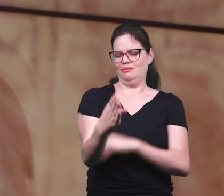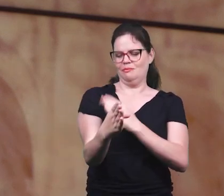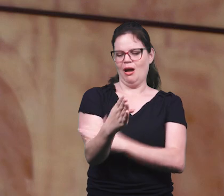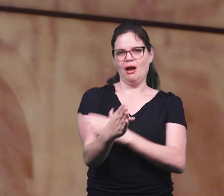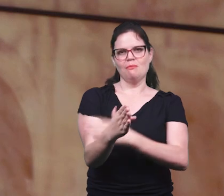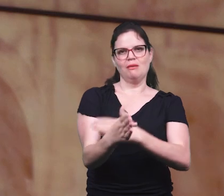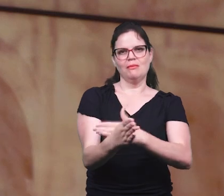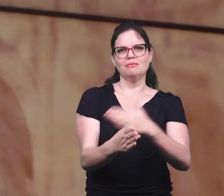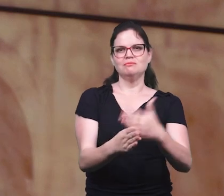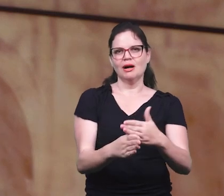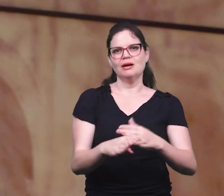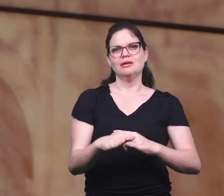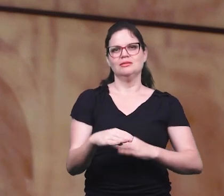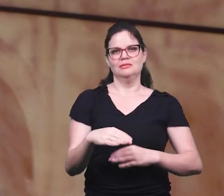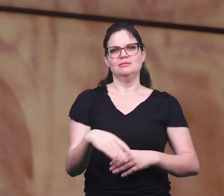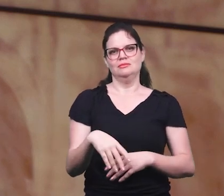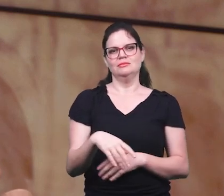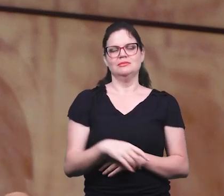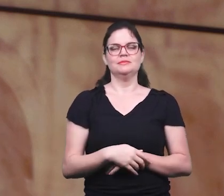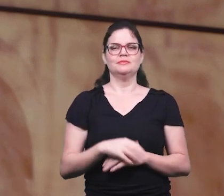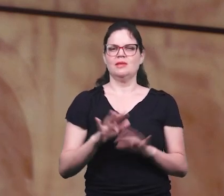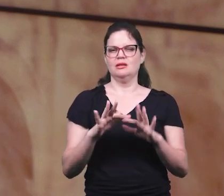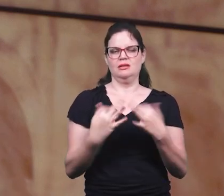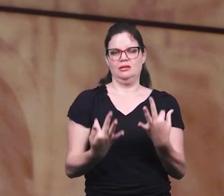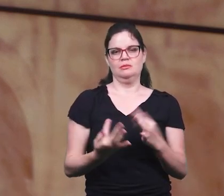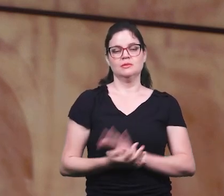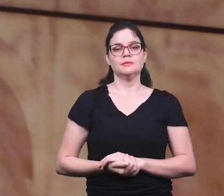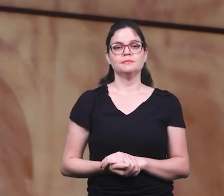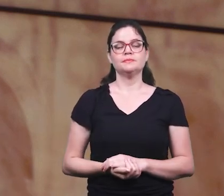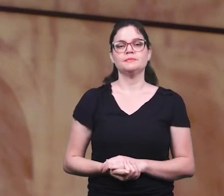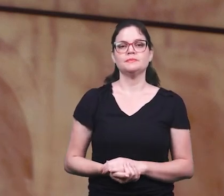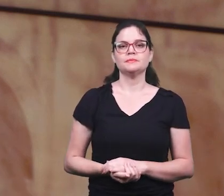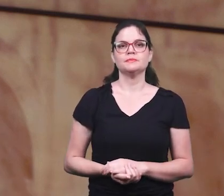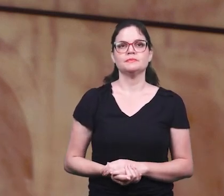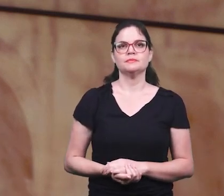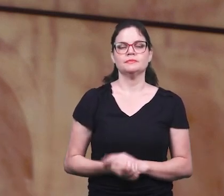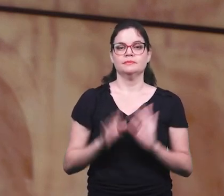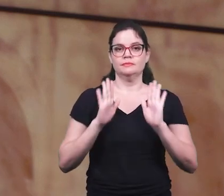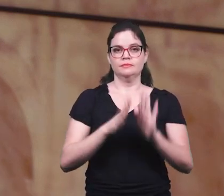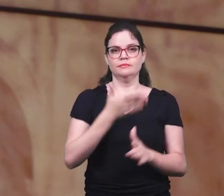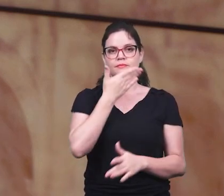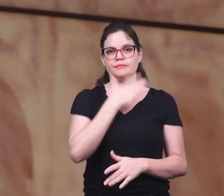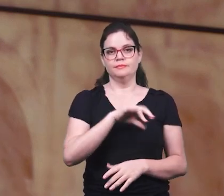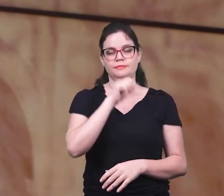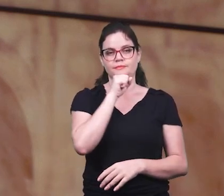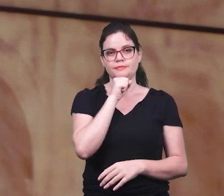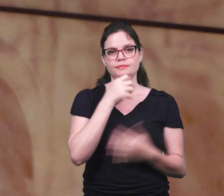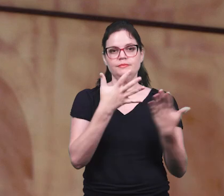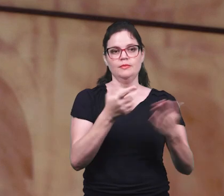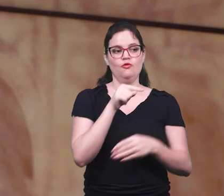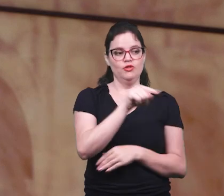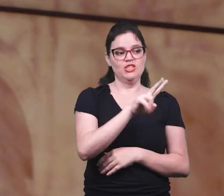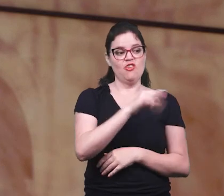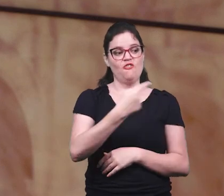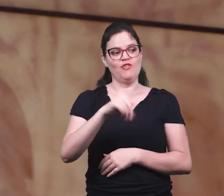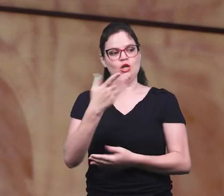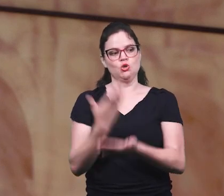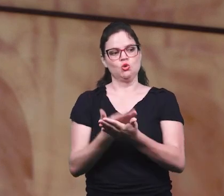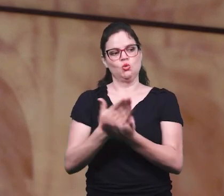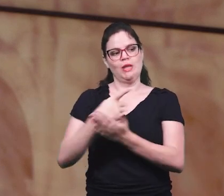pessoa muito simples, a mãe. Buscava lenha, pessoa simples. Mas o pai queria que ele fizesse direito, fosse